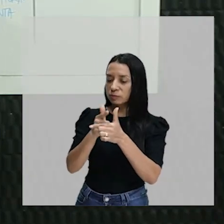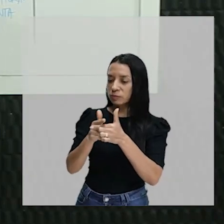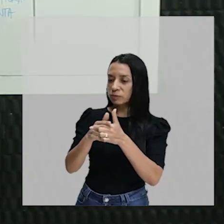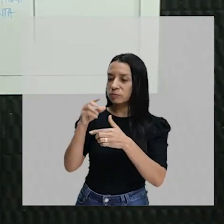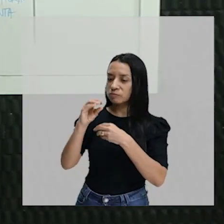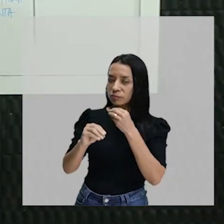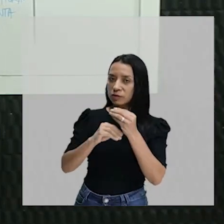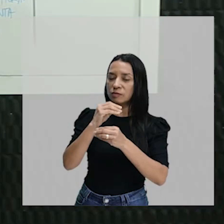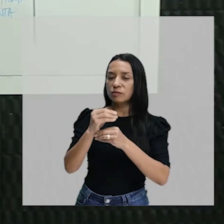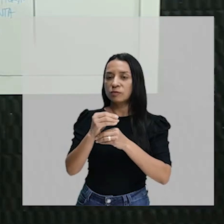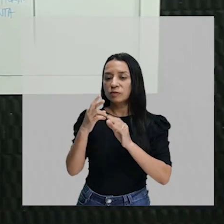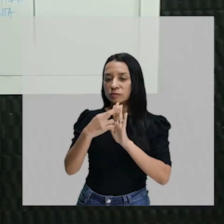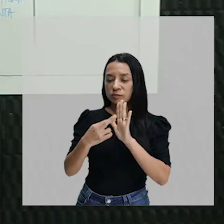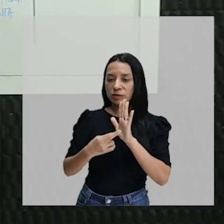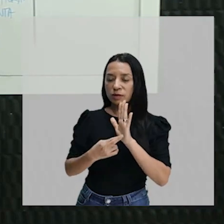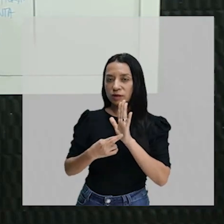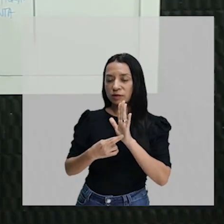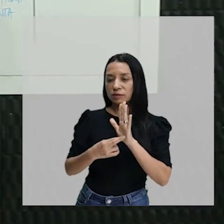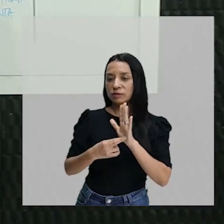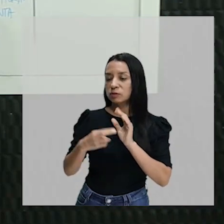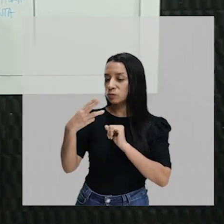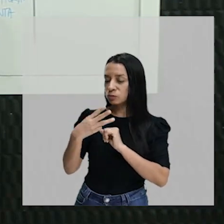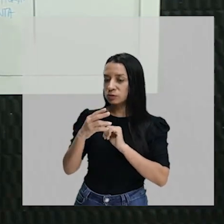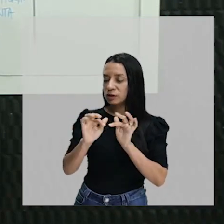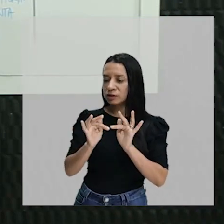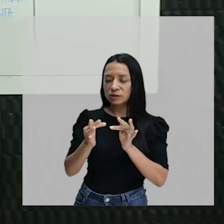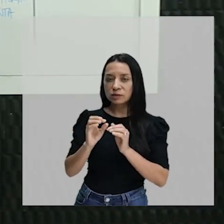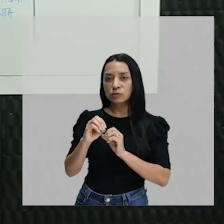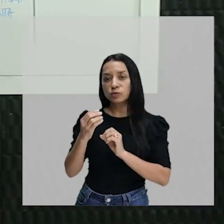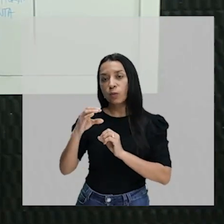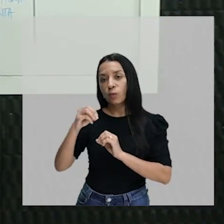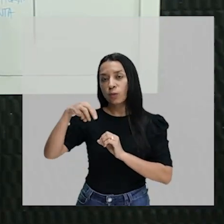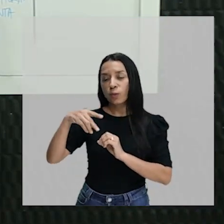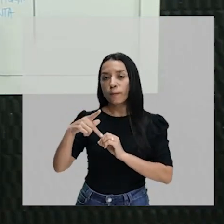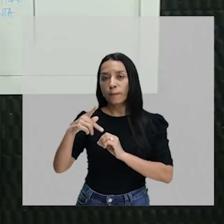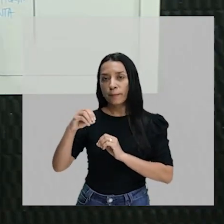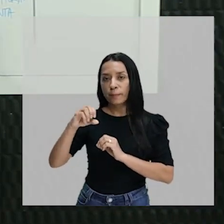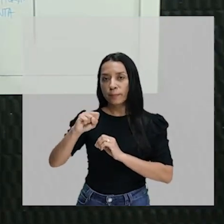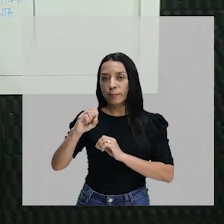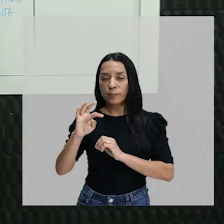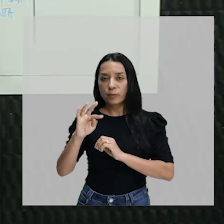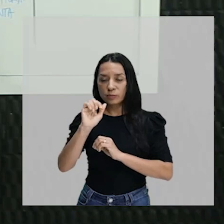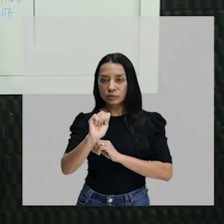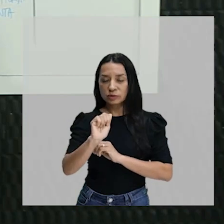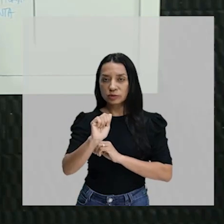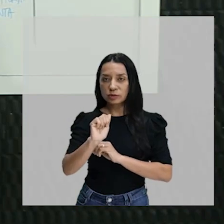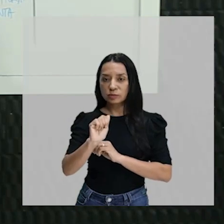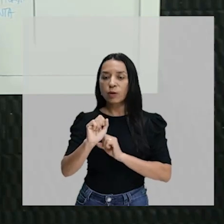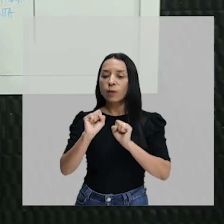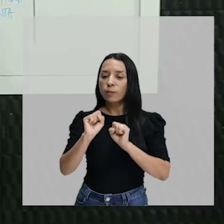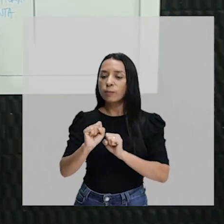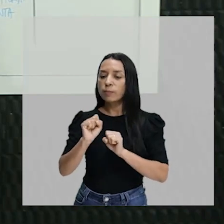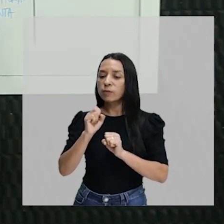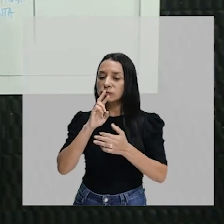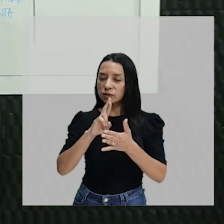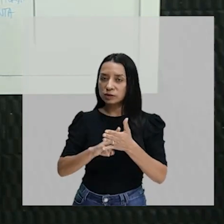ou regra de três composta Tá mas eu só posso resolver problemas usando regra de